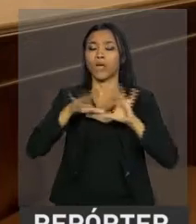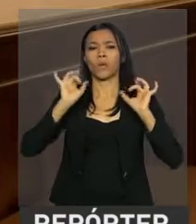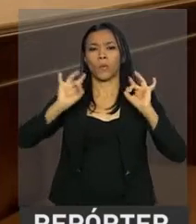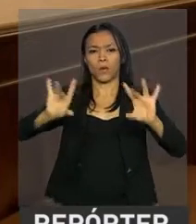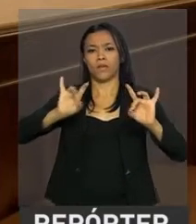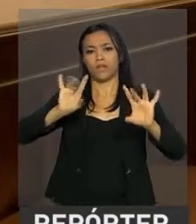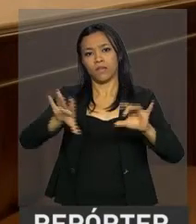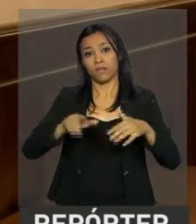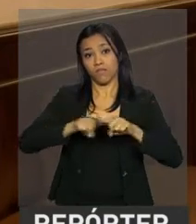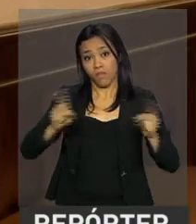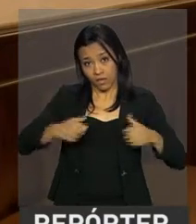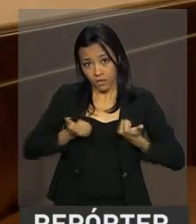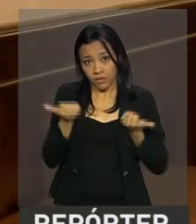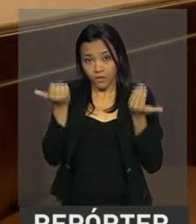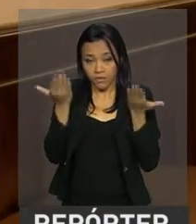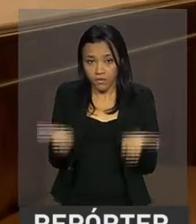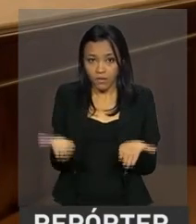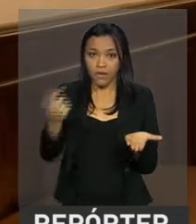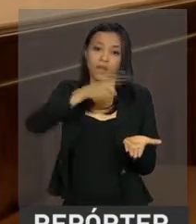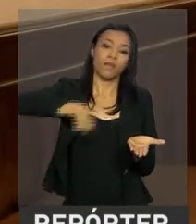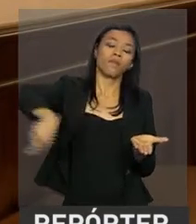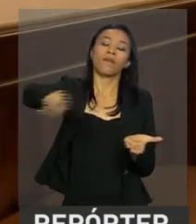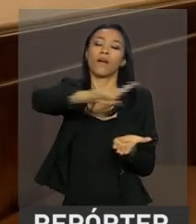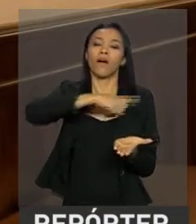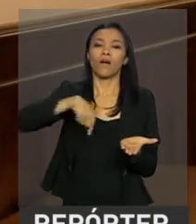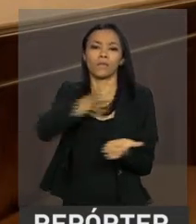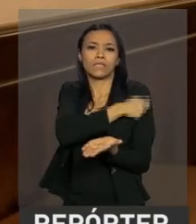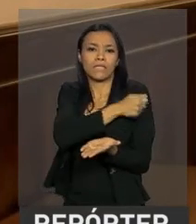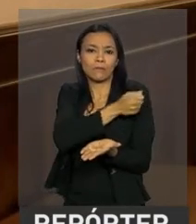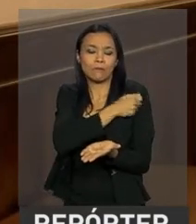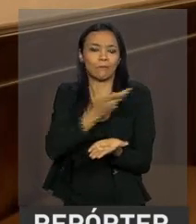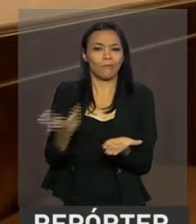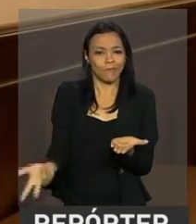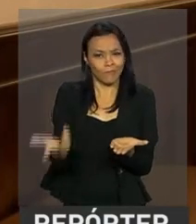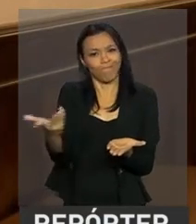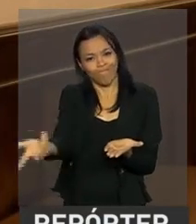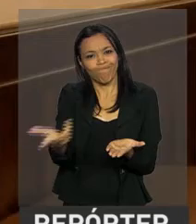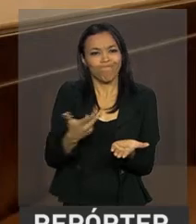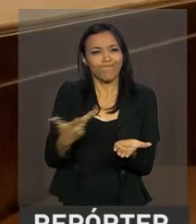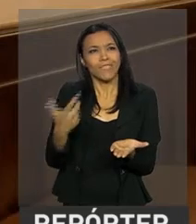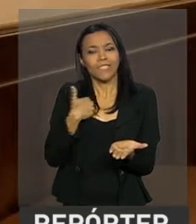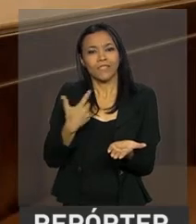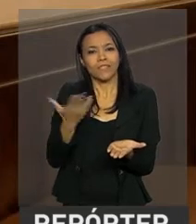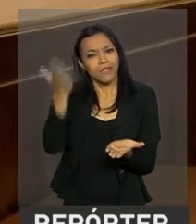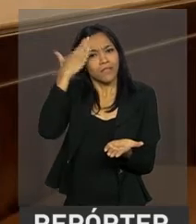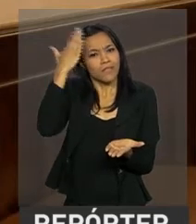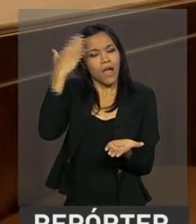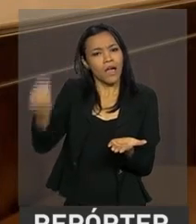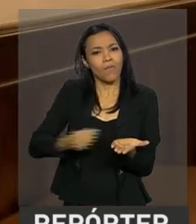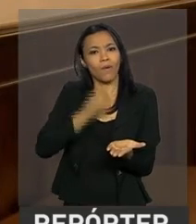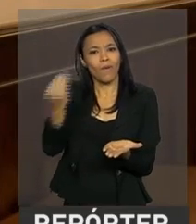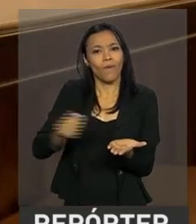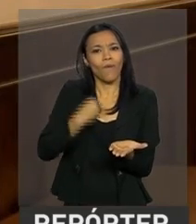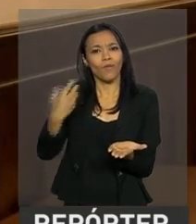mas que dê também aos estudantes que passam pelo fluxo educacional uma identidade social a partir de uma profissão.